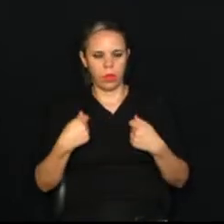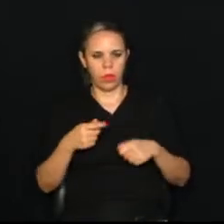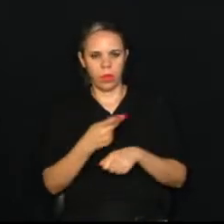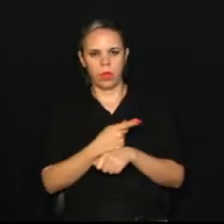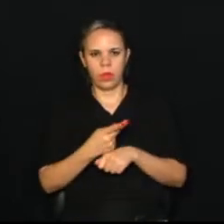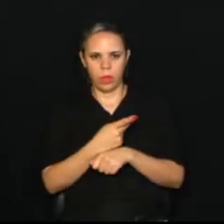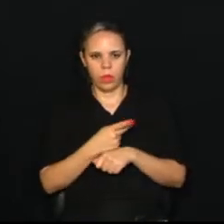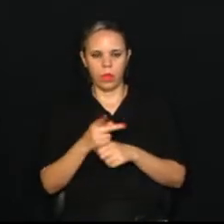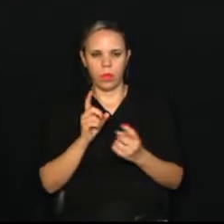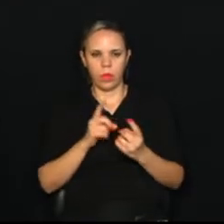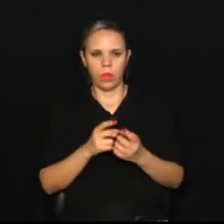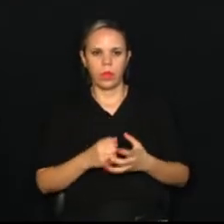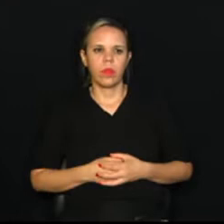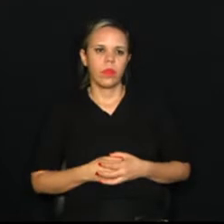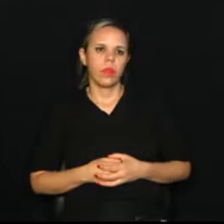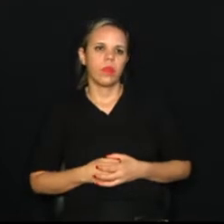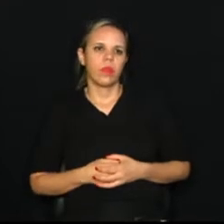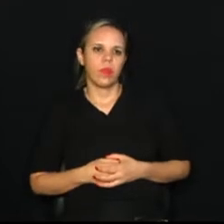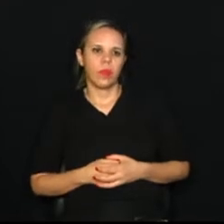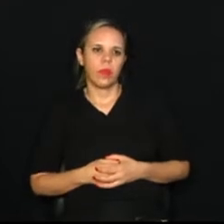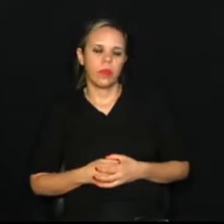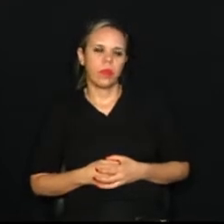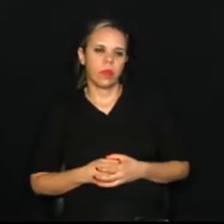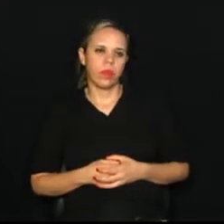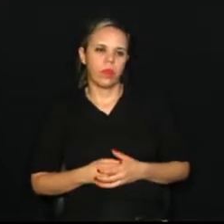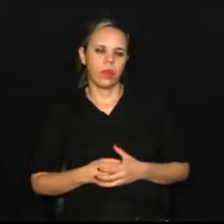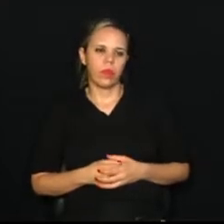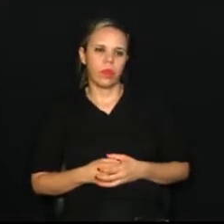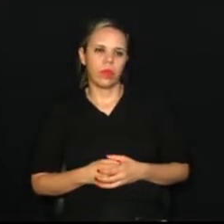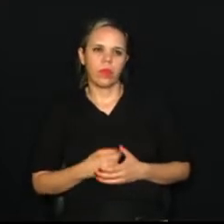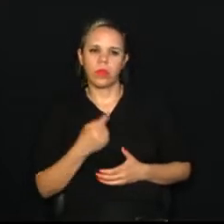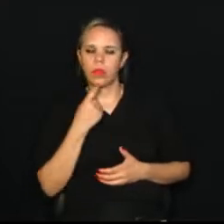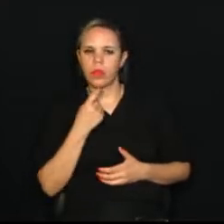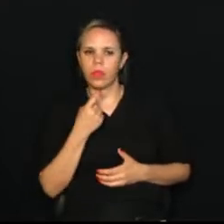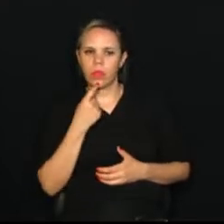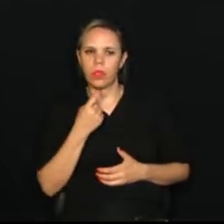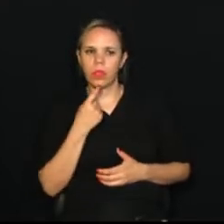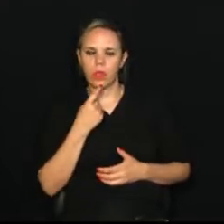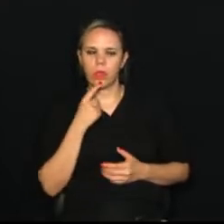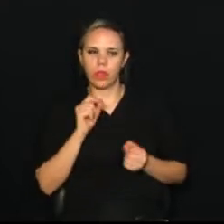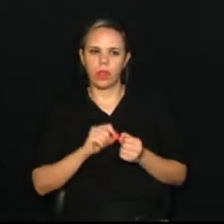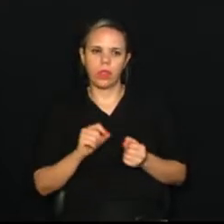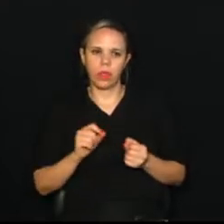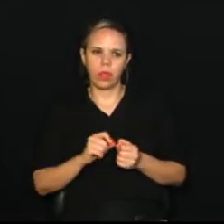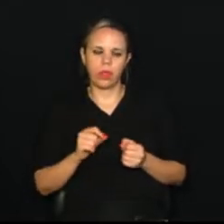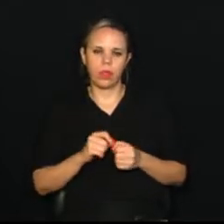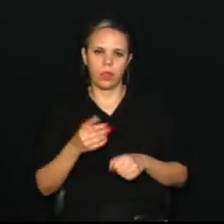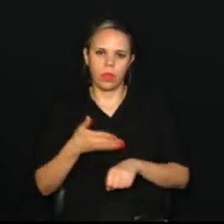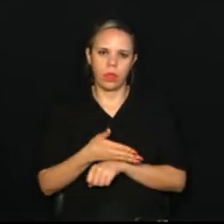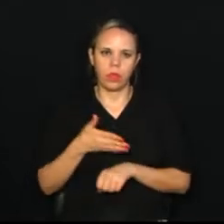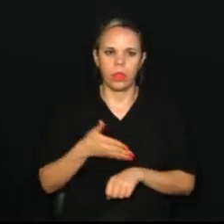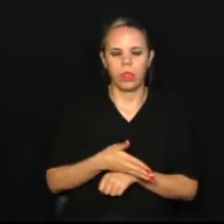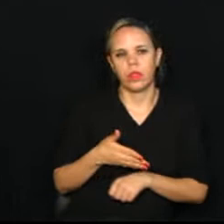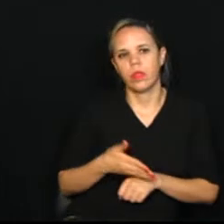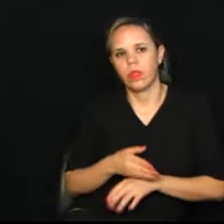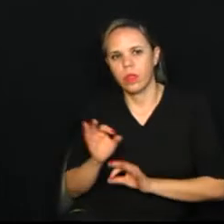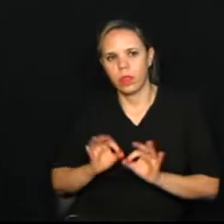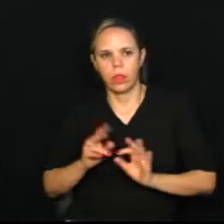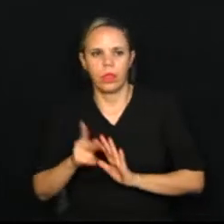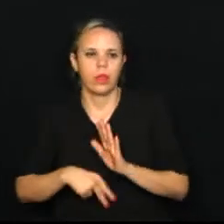pelo serviço. E em Campinas nós estamos fazendo parte de planos